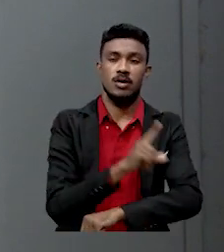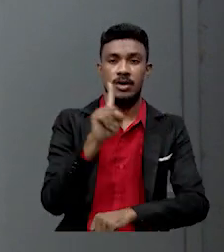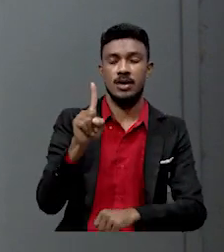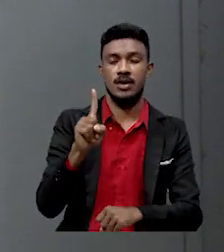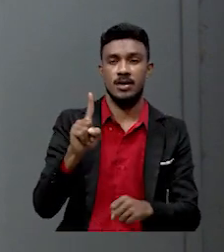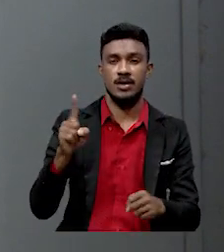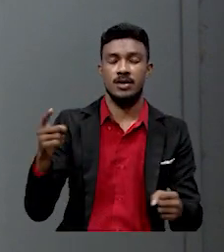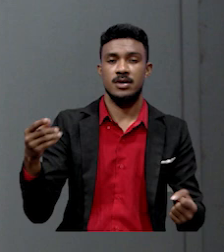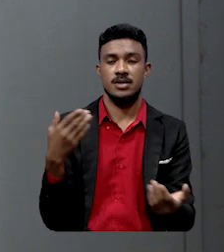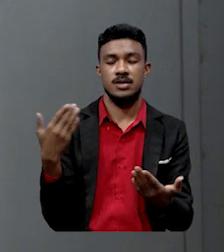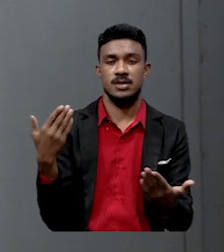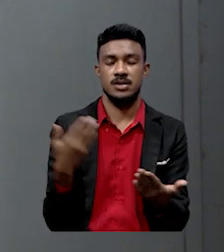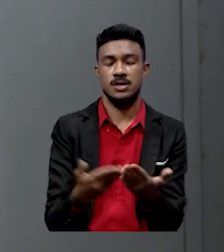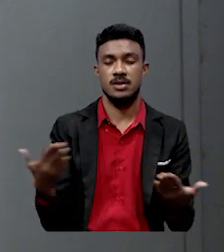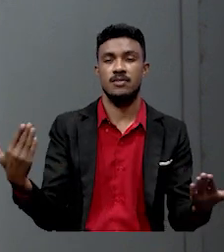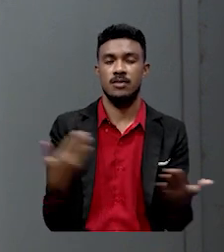atinzi lihu sine.